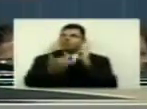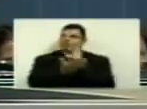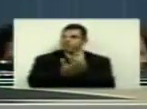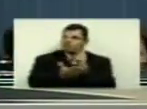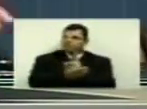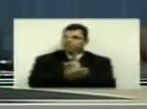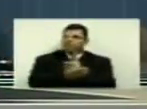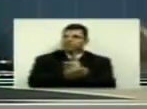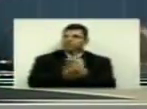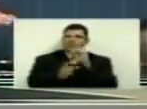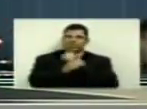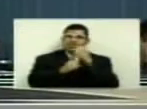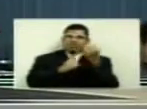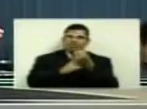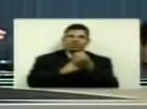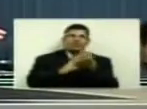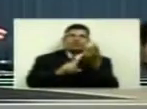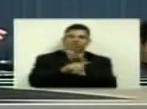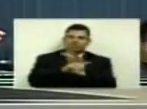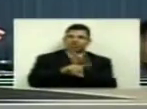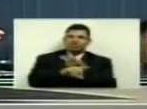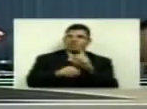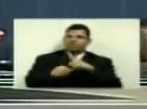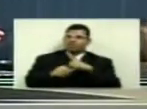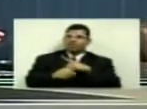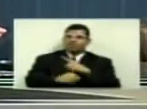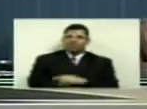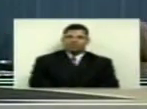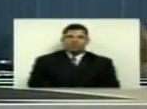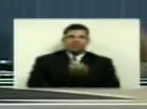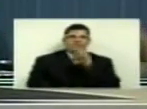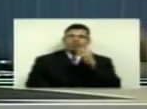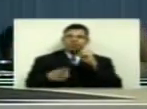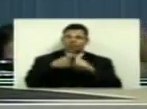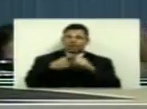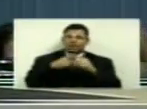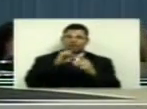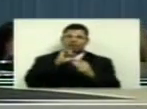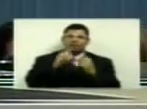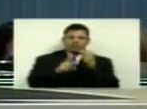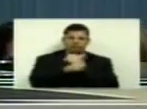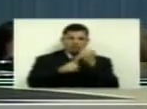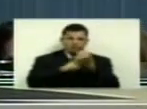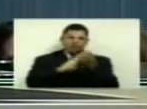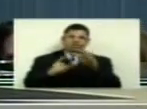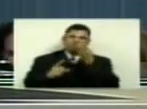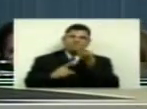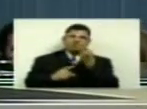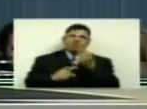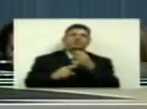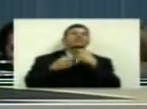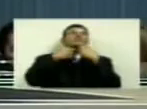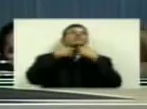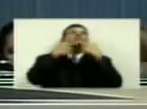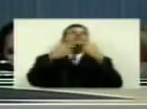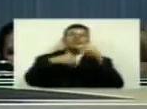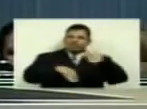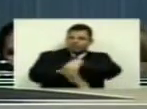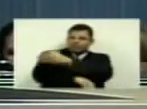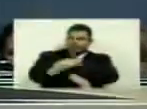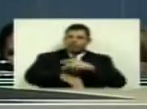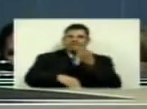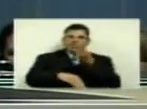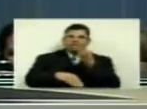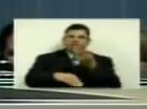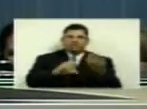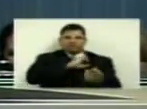continua custando para a sociedade o que ele custa. Porque o que a sociedade está nos dizendo, o que a voz das ruas está nos dizendo,